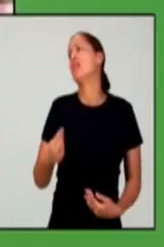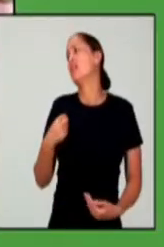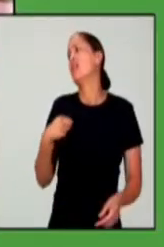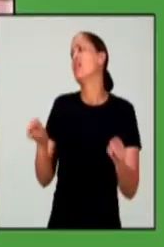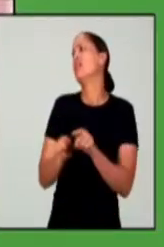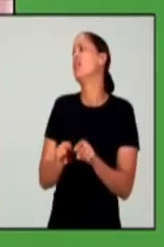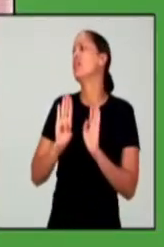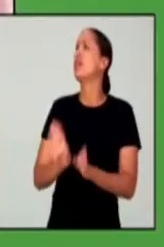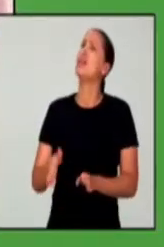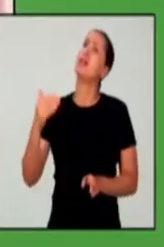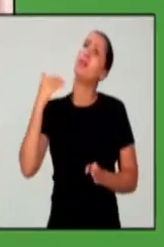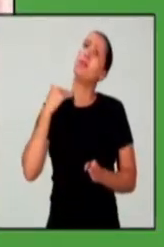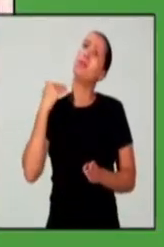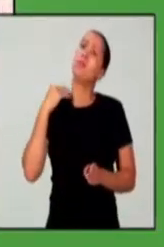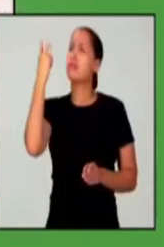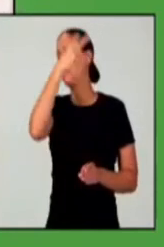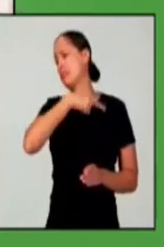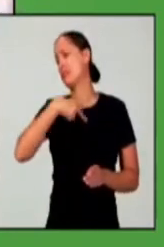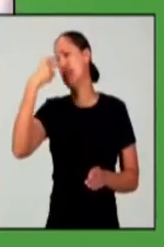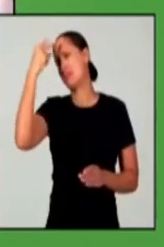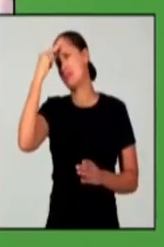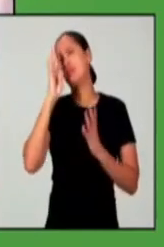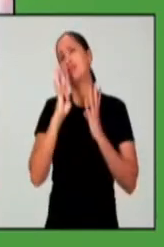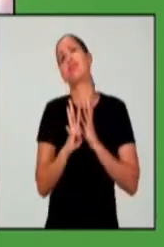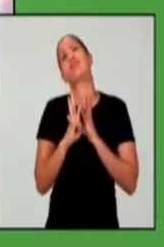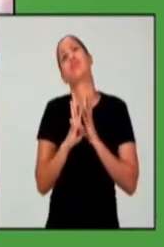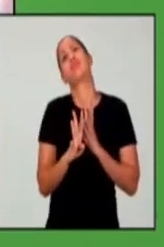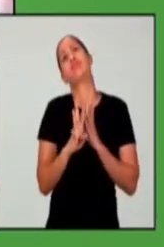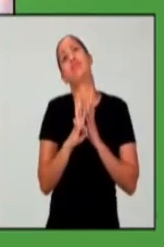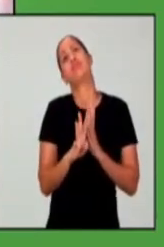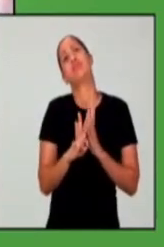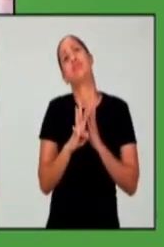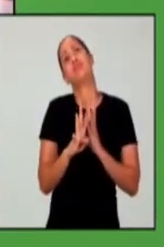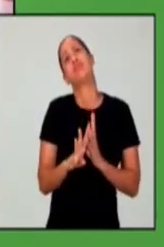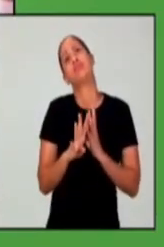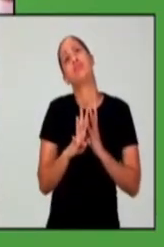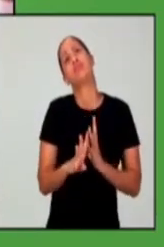E eu acabei de vir do banco. 2 horas em pé naquela fila.